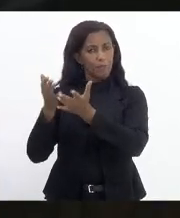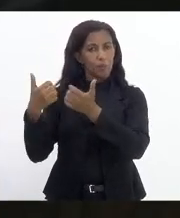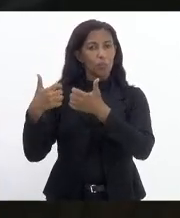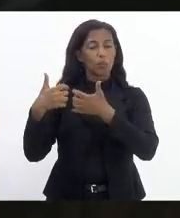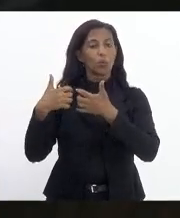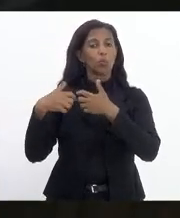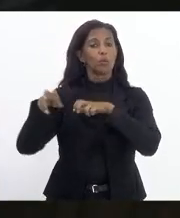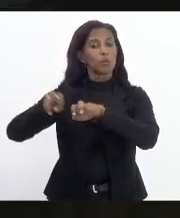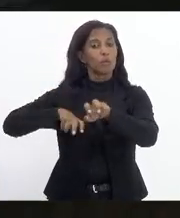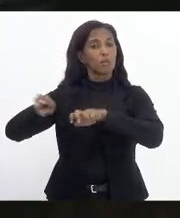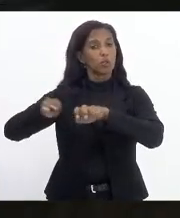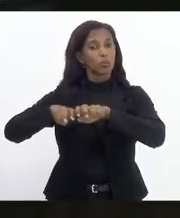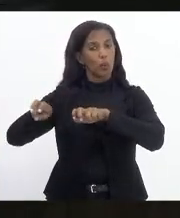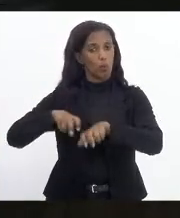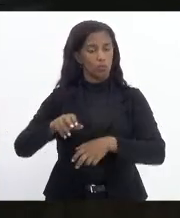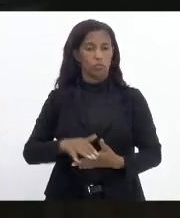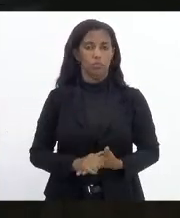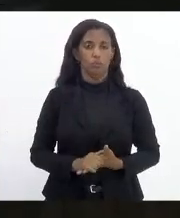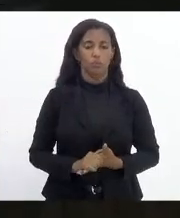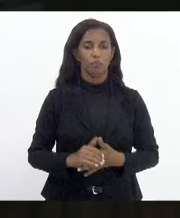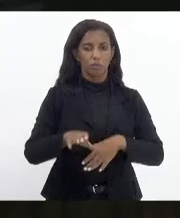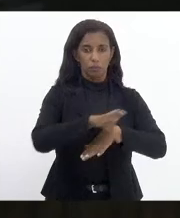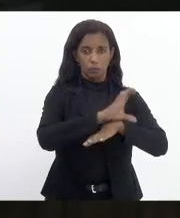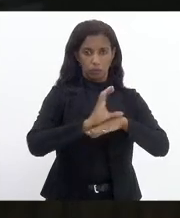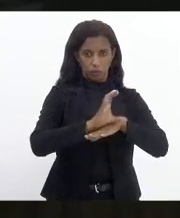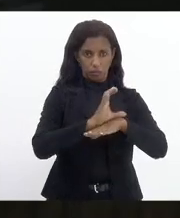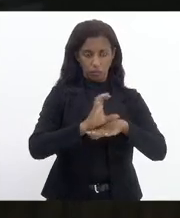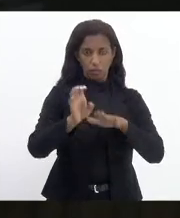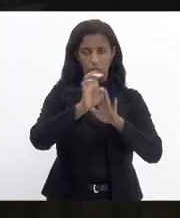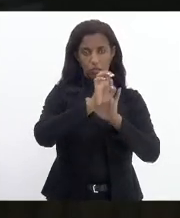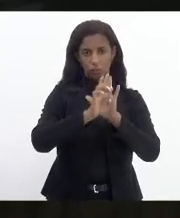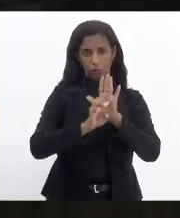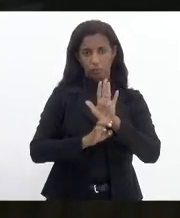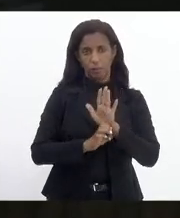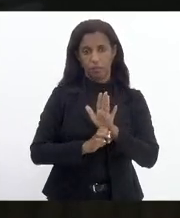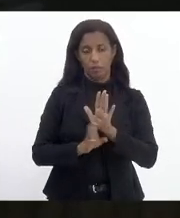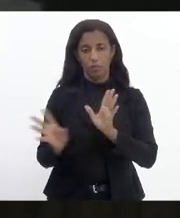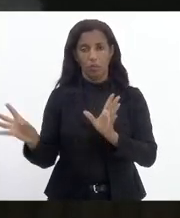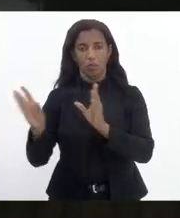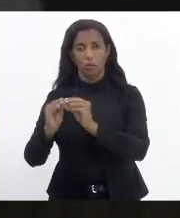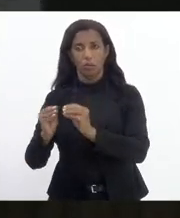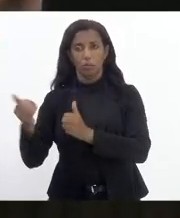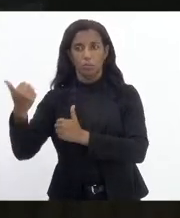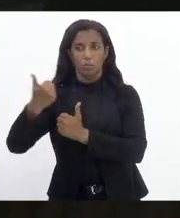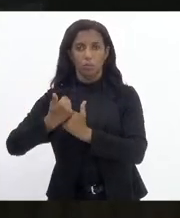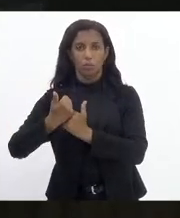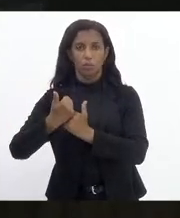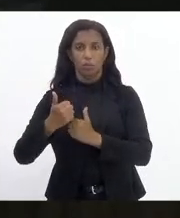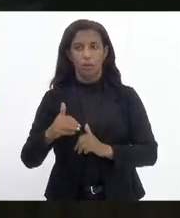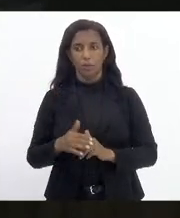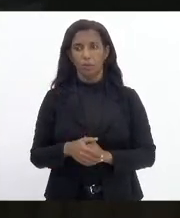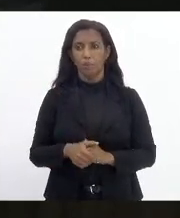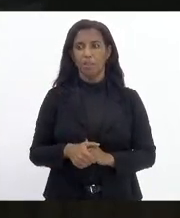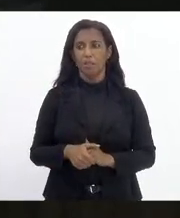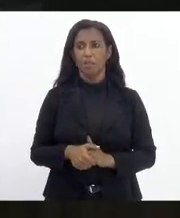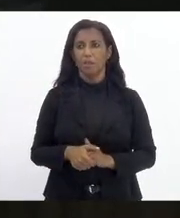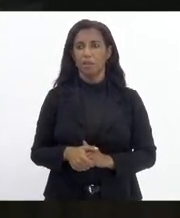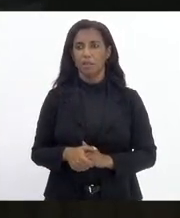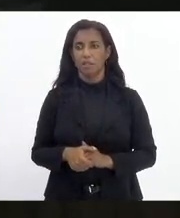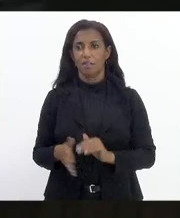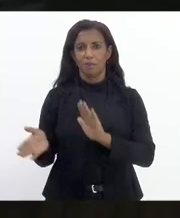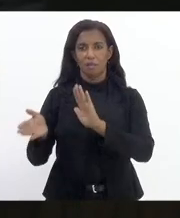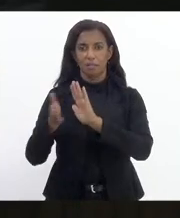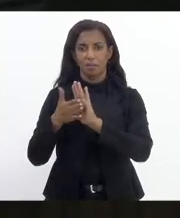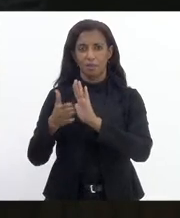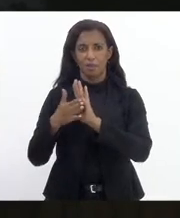Passageiros. Parecer da Comissão de Constituição e Justiça pela condicionalidade com emendas, concluído por substitutivo. De transporte, favorável